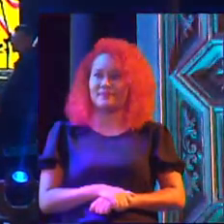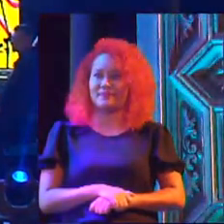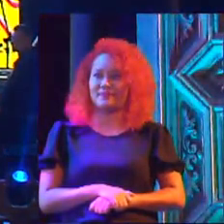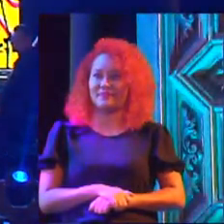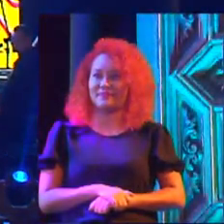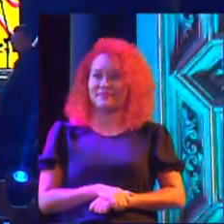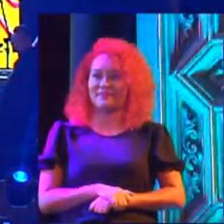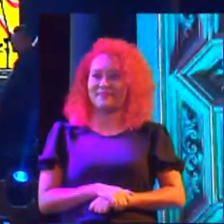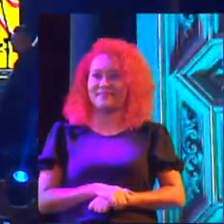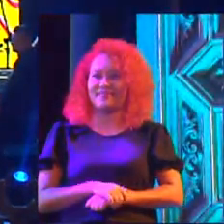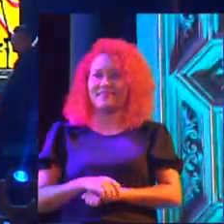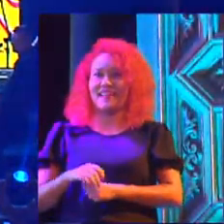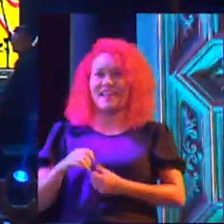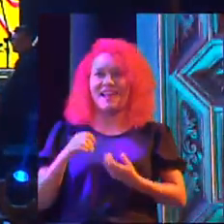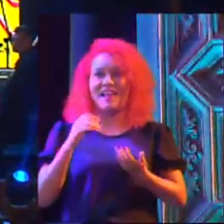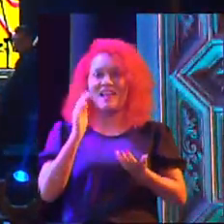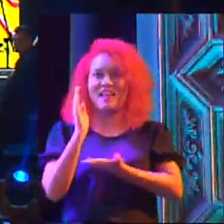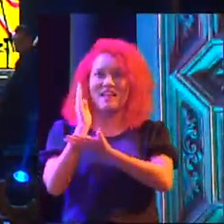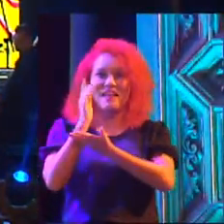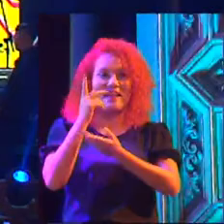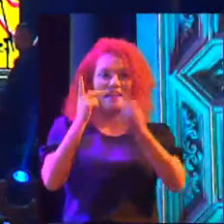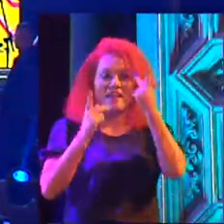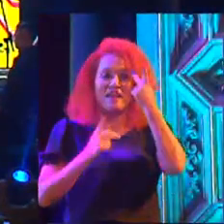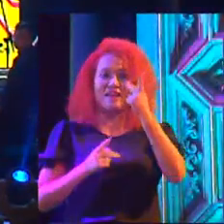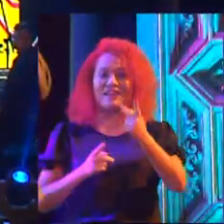E o prêmio vai para...